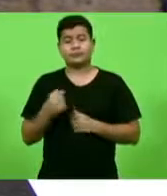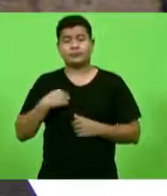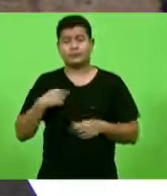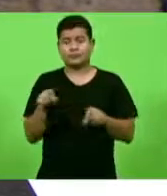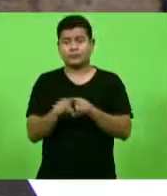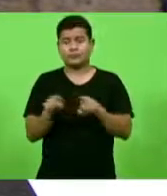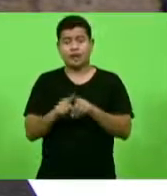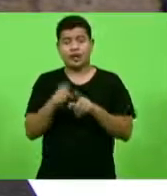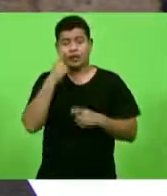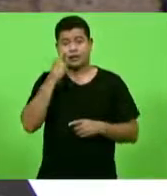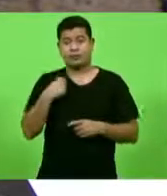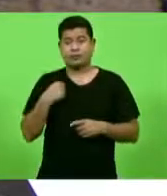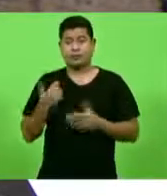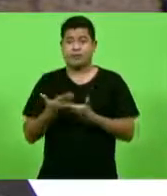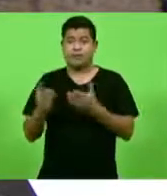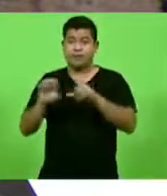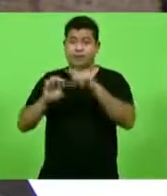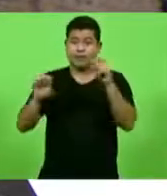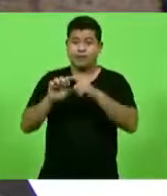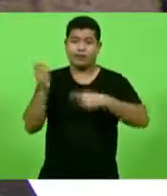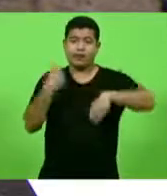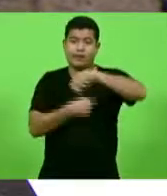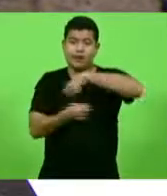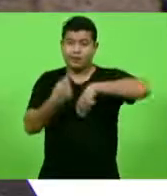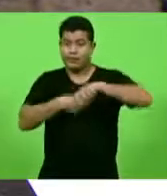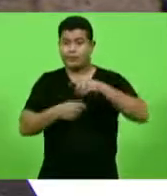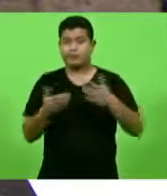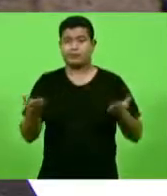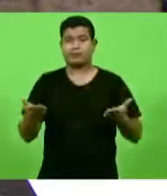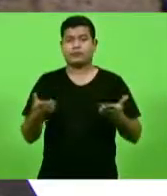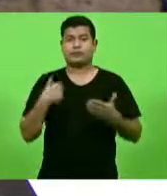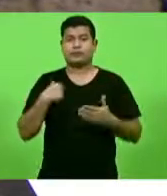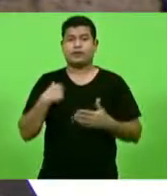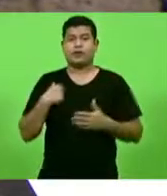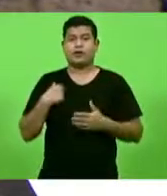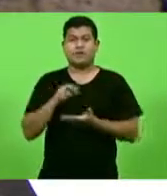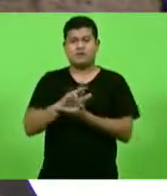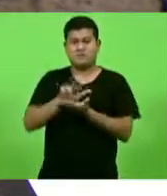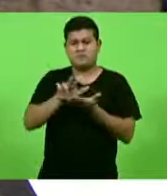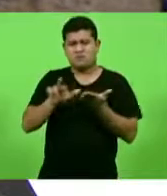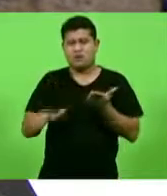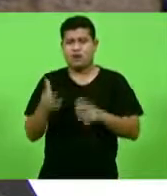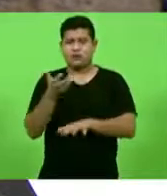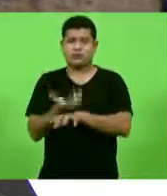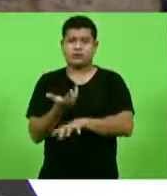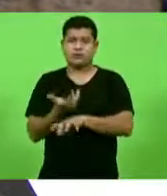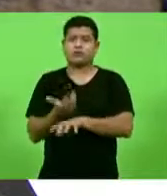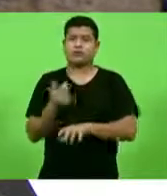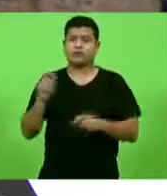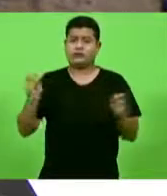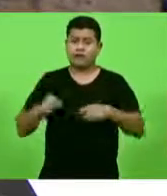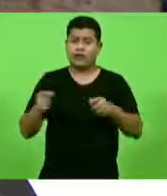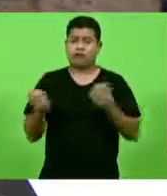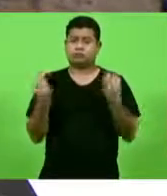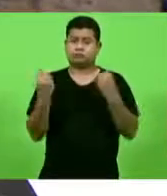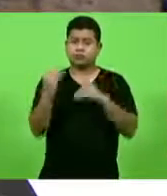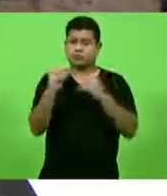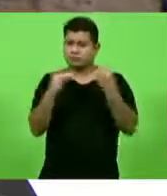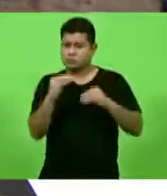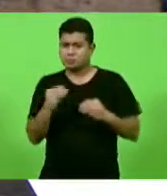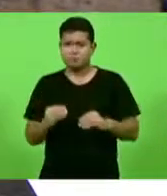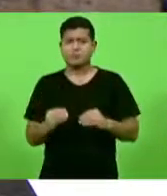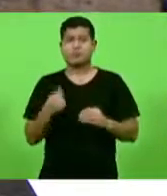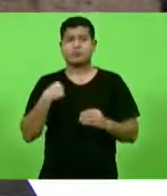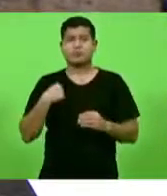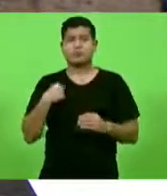interesse em colocar empreendedorismo, economia, colocar primeiros socorros, que tem várias disciplinas que poderiam ser inseridas. Todos nós aqui provavelmente